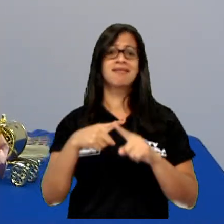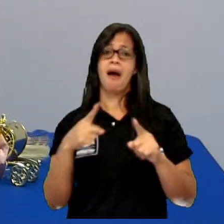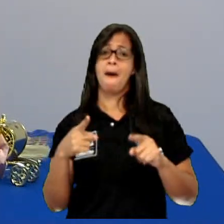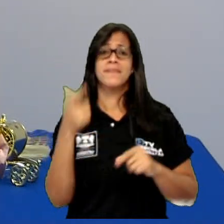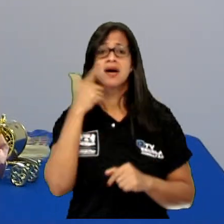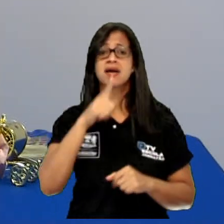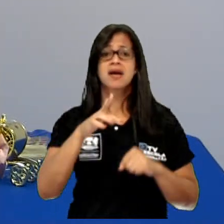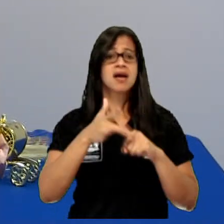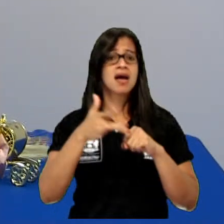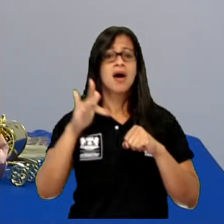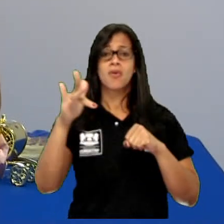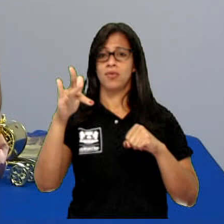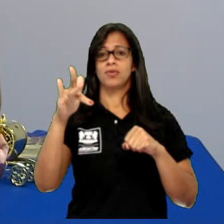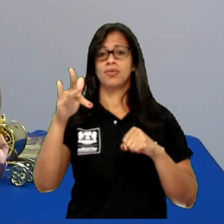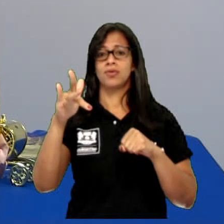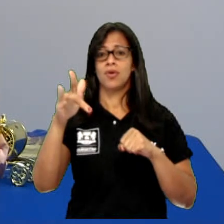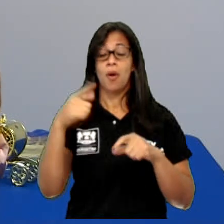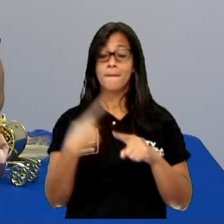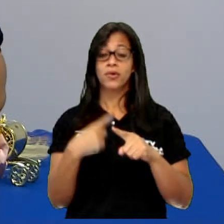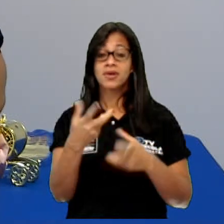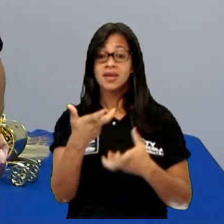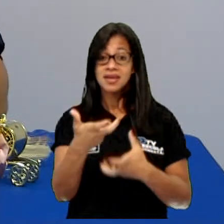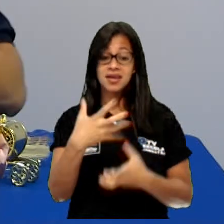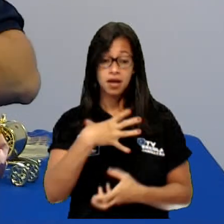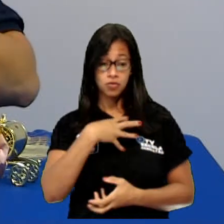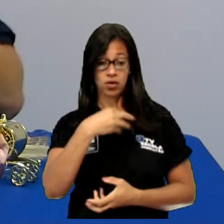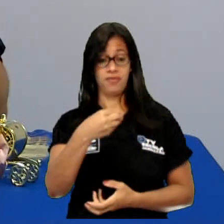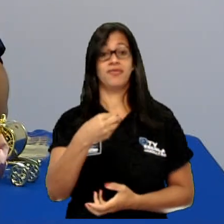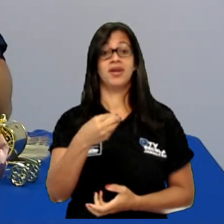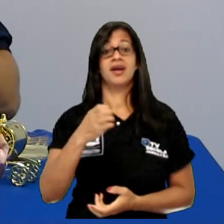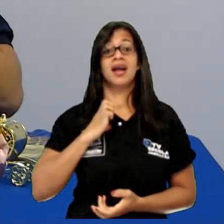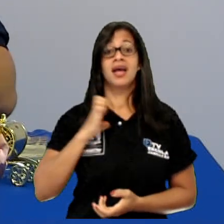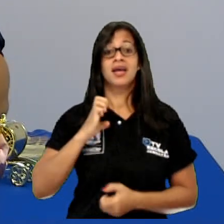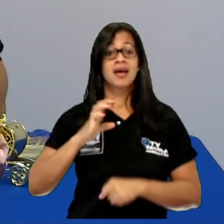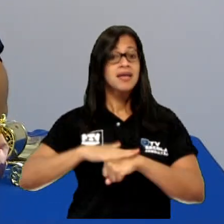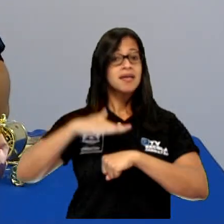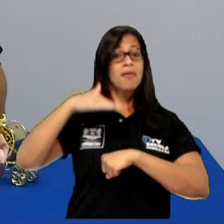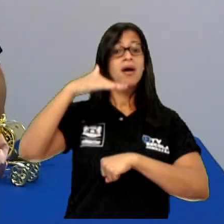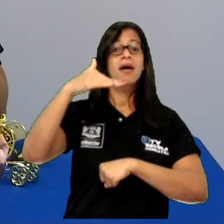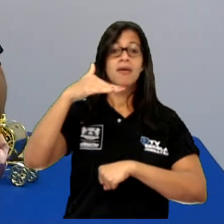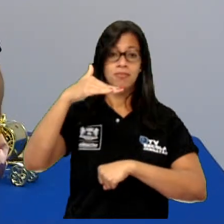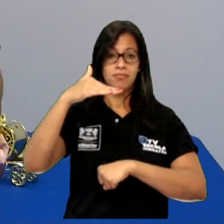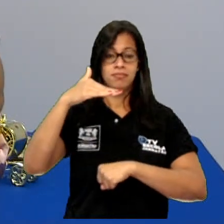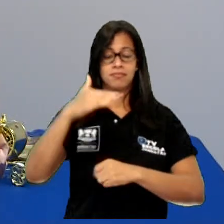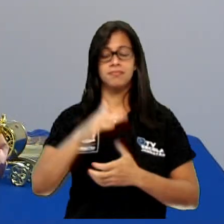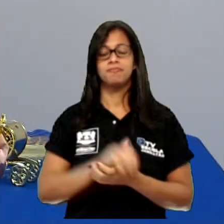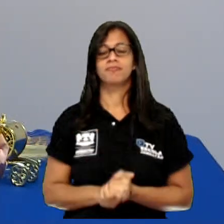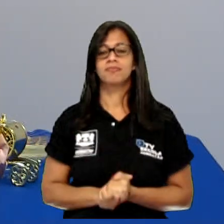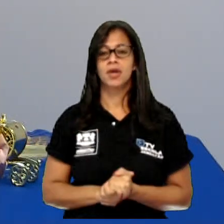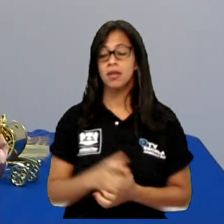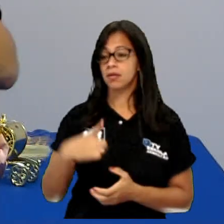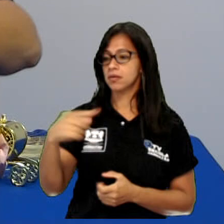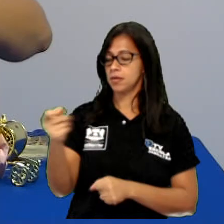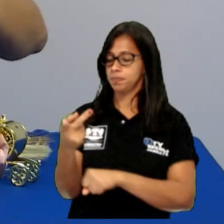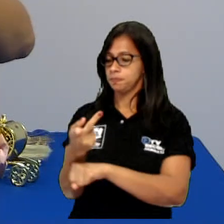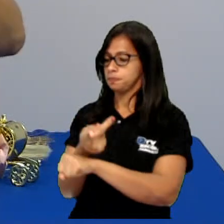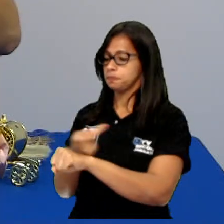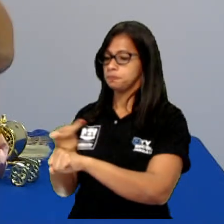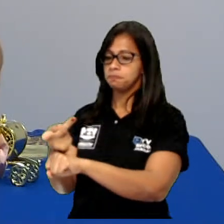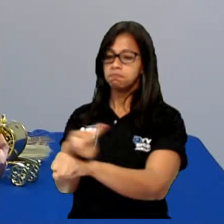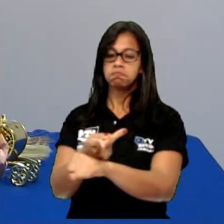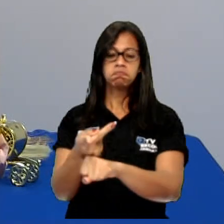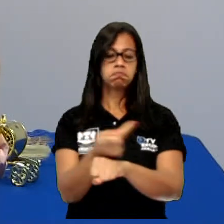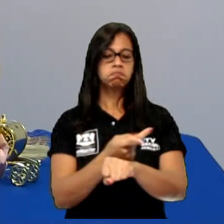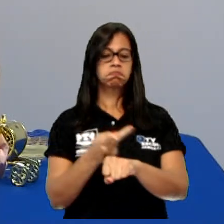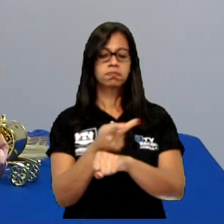de verdade, que era a sua filha. Então ele saiu e procurou um rio. Encontrou um rio de águas muito